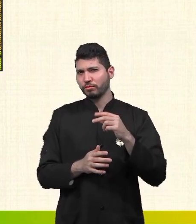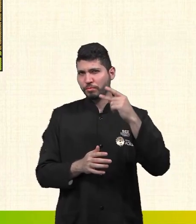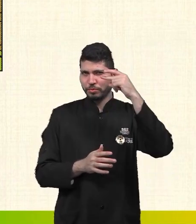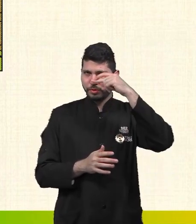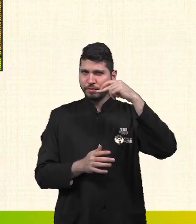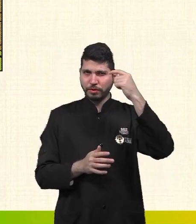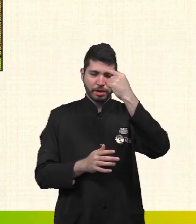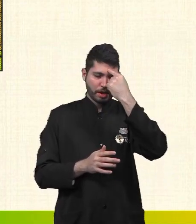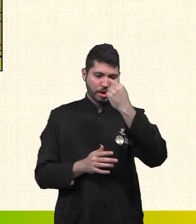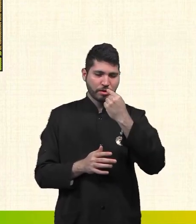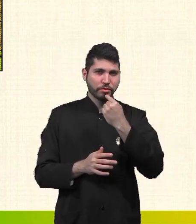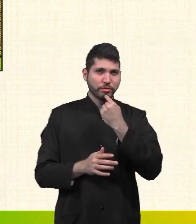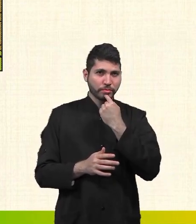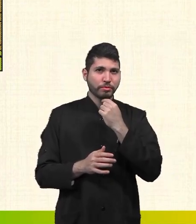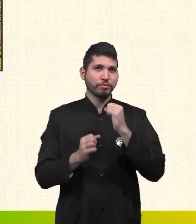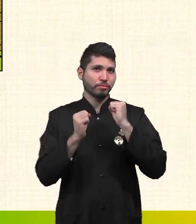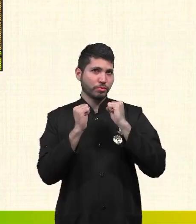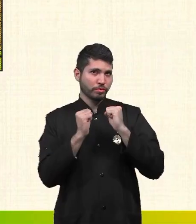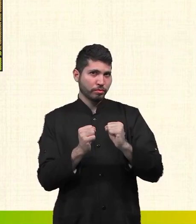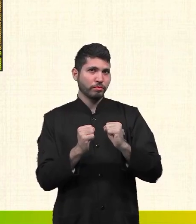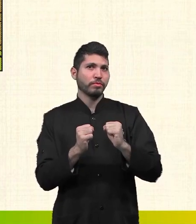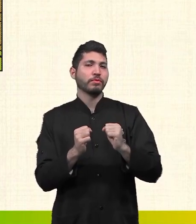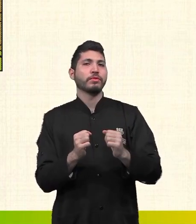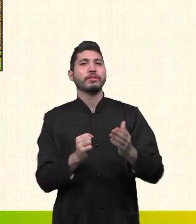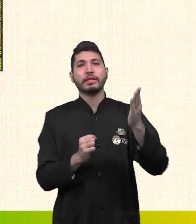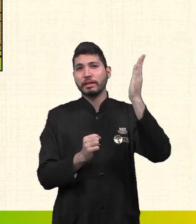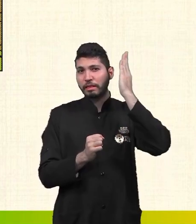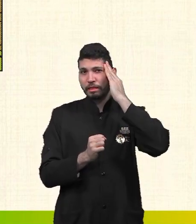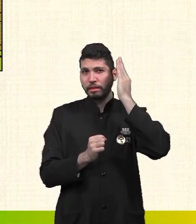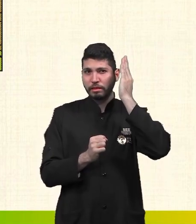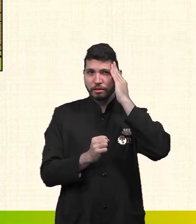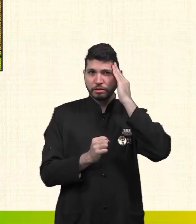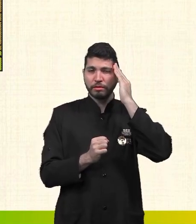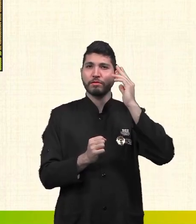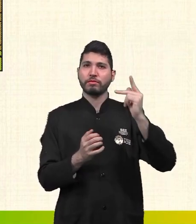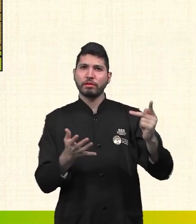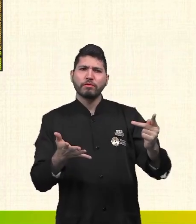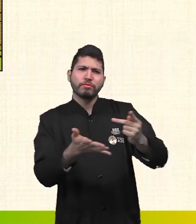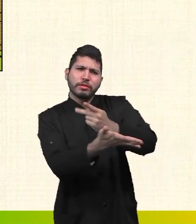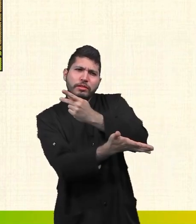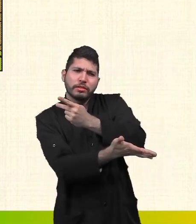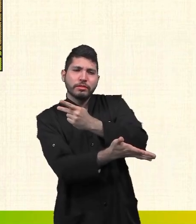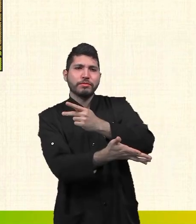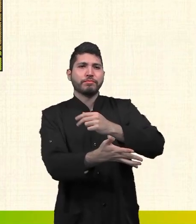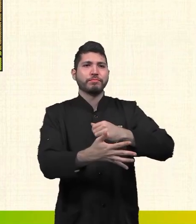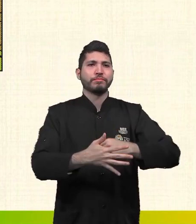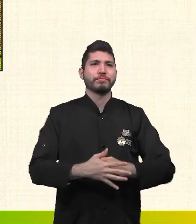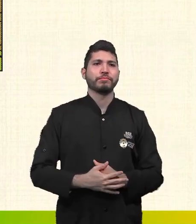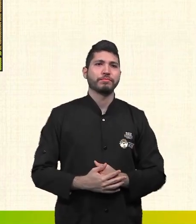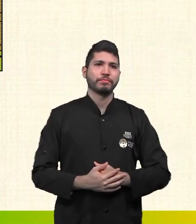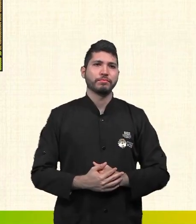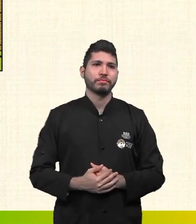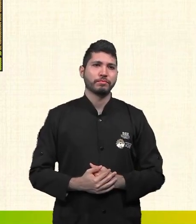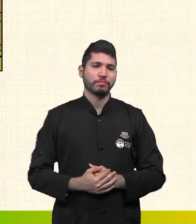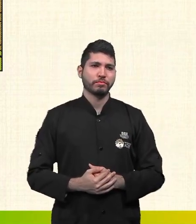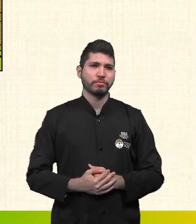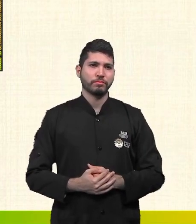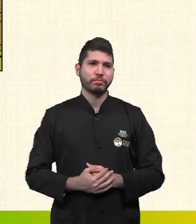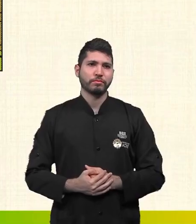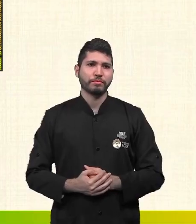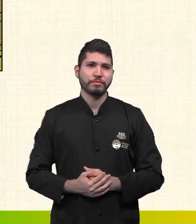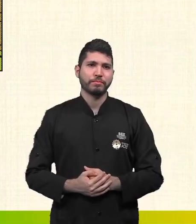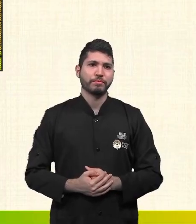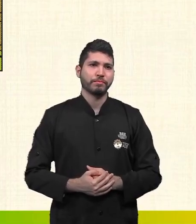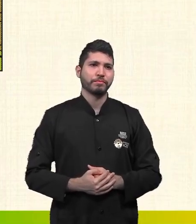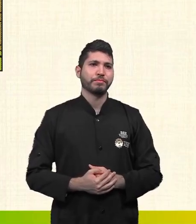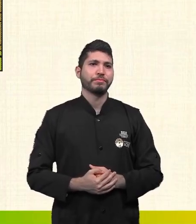aqui na imagem, para que nós possamos compreender um pouquinho melhor o que está acontecendo, tudo bem? Nós temos aqui